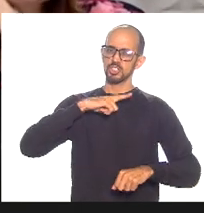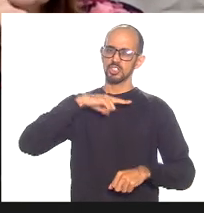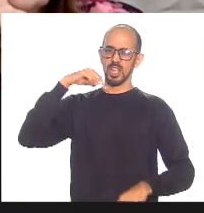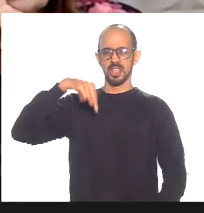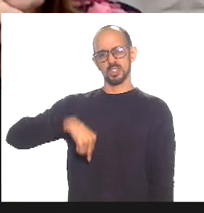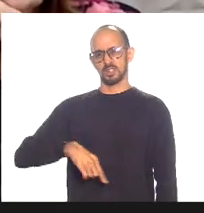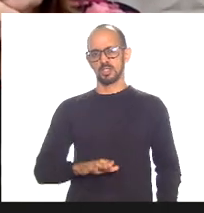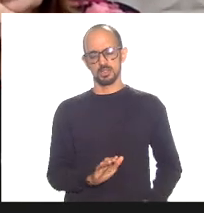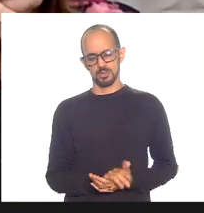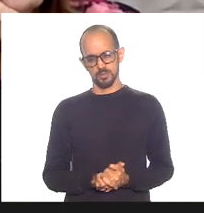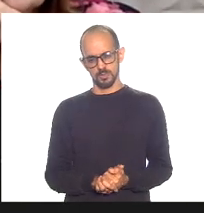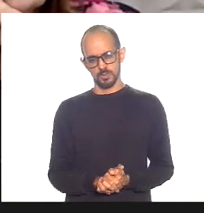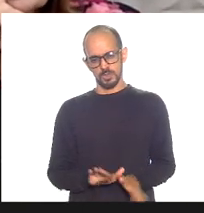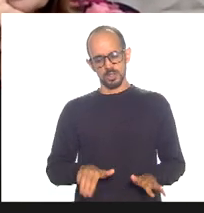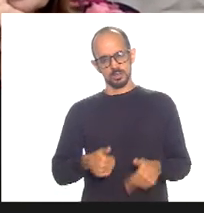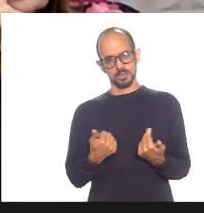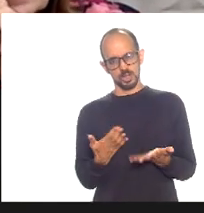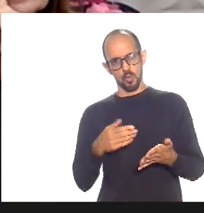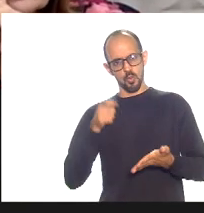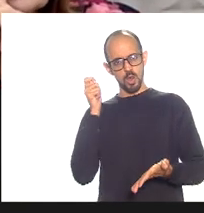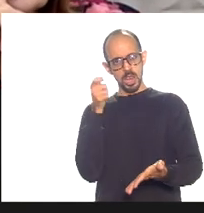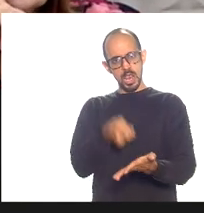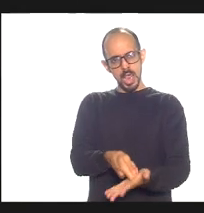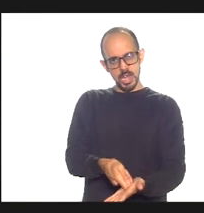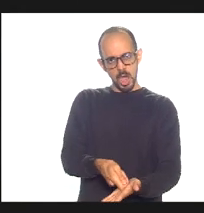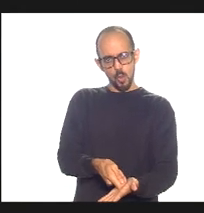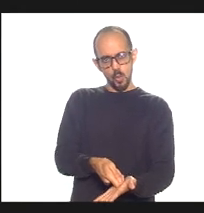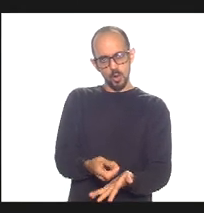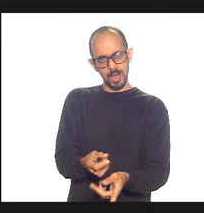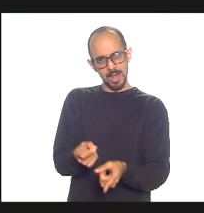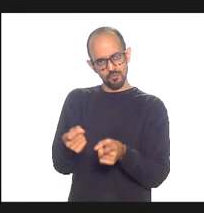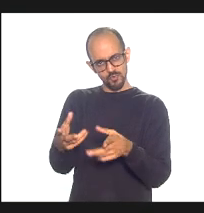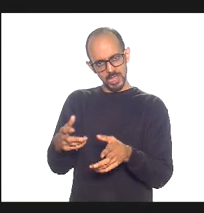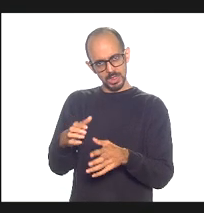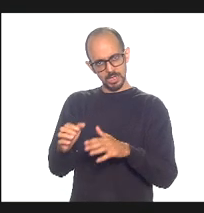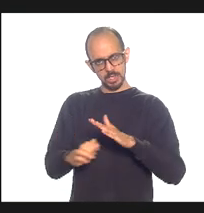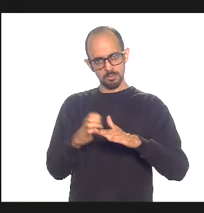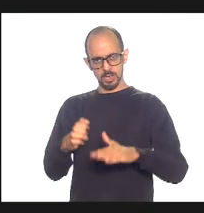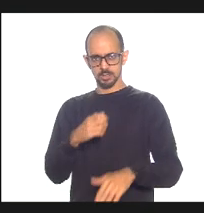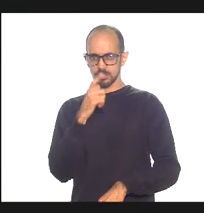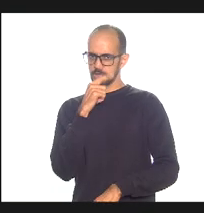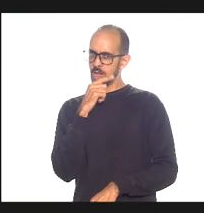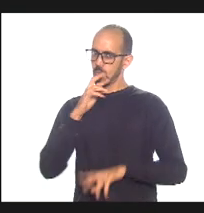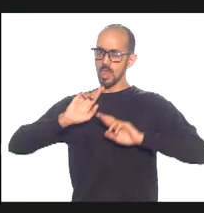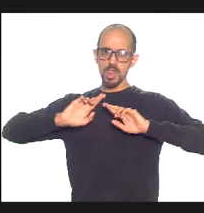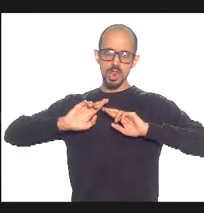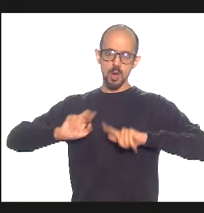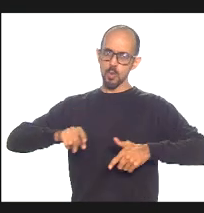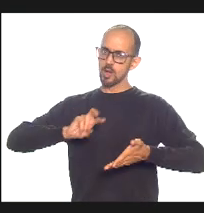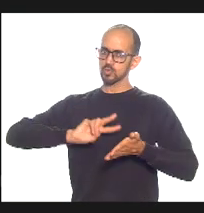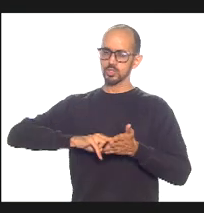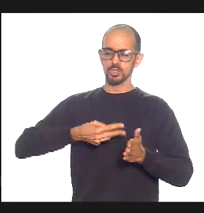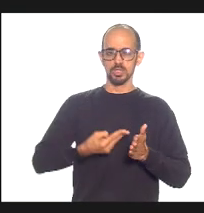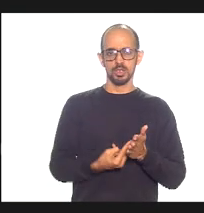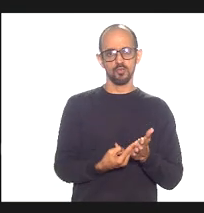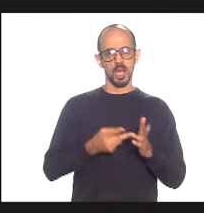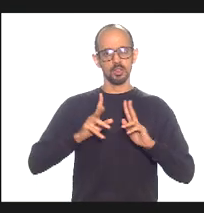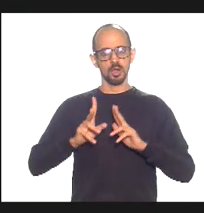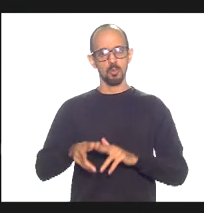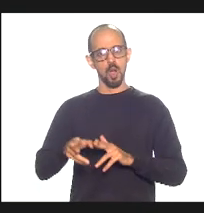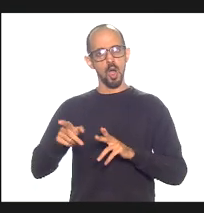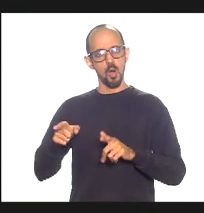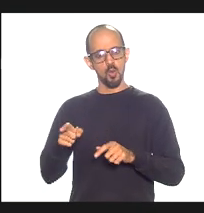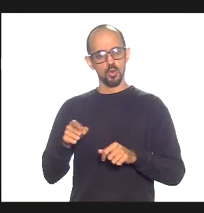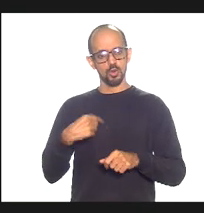Né? O leilão da SEDAI, a venda da SEDAI, não é o significativo, como se tenha